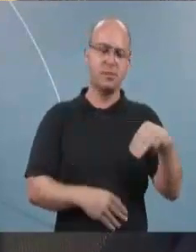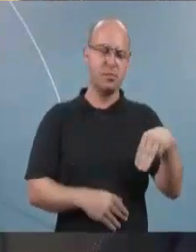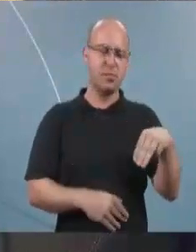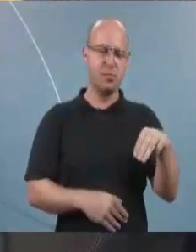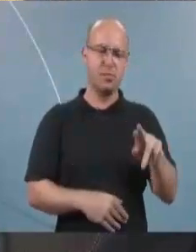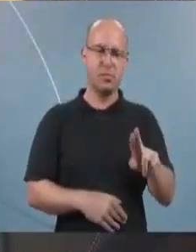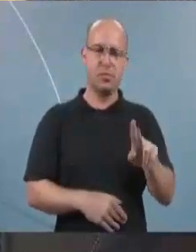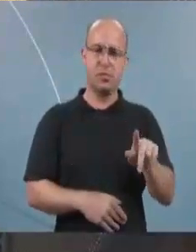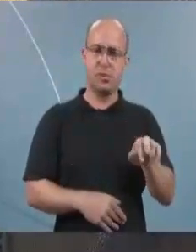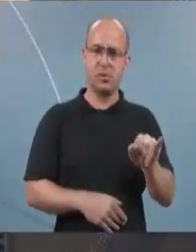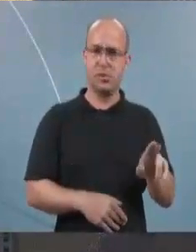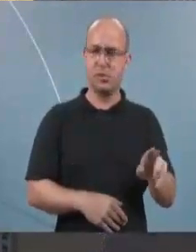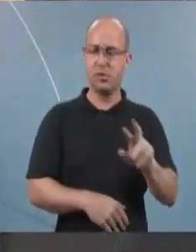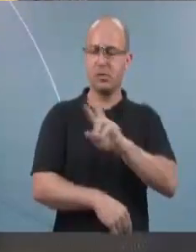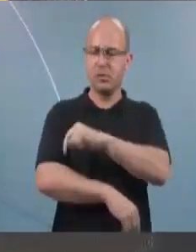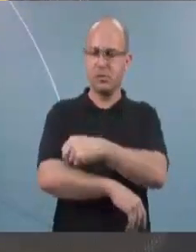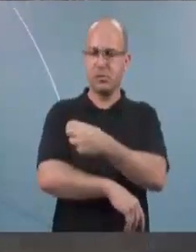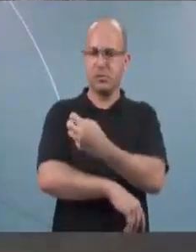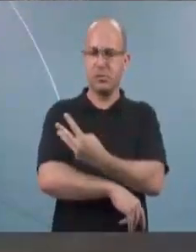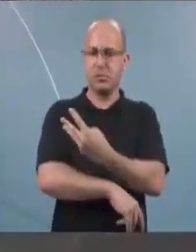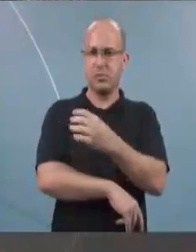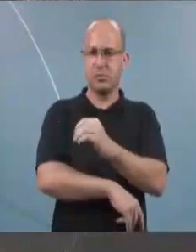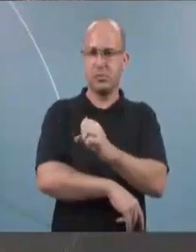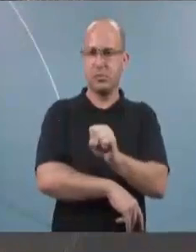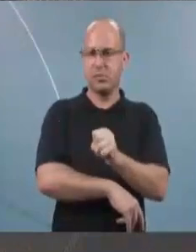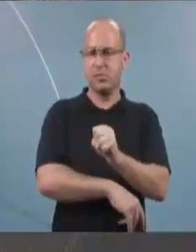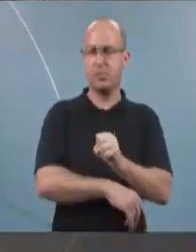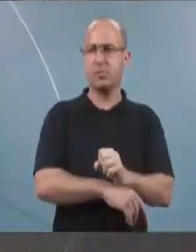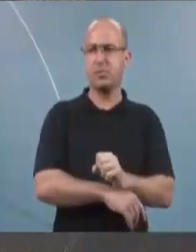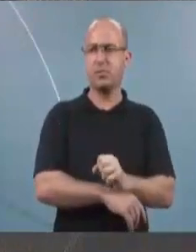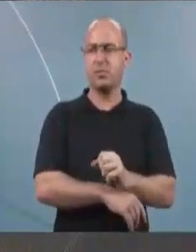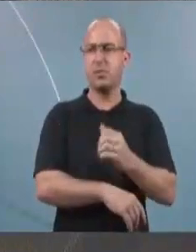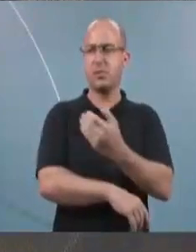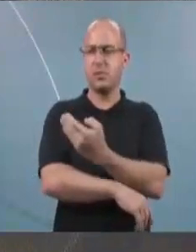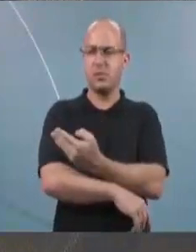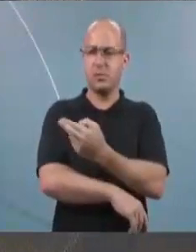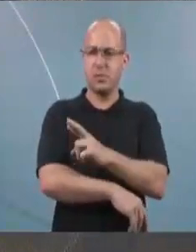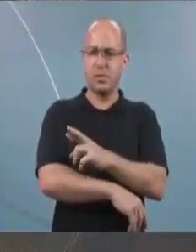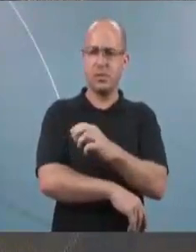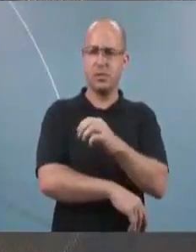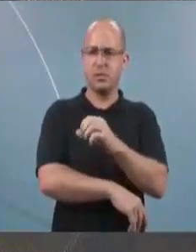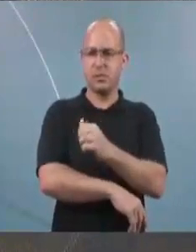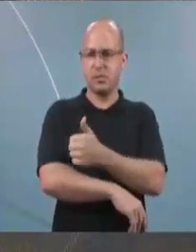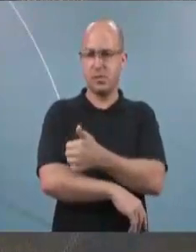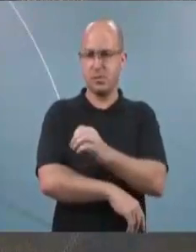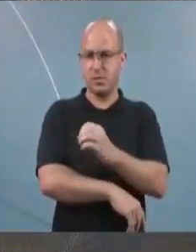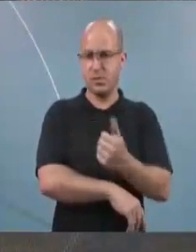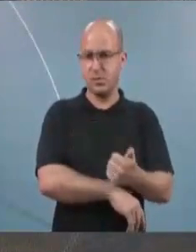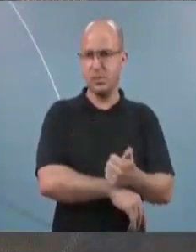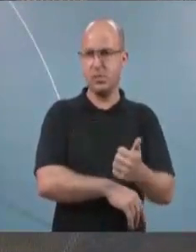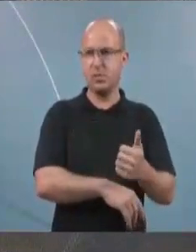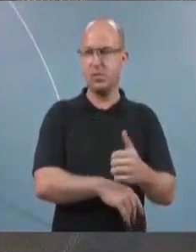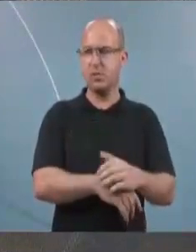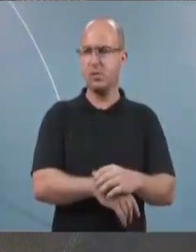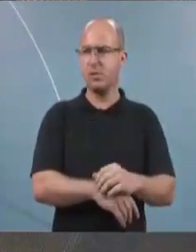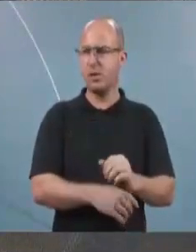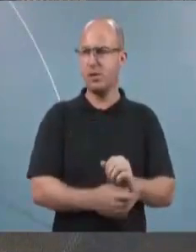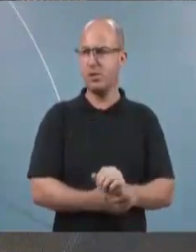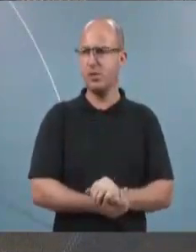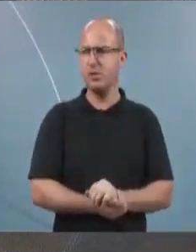a a RN 308 da BR101 que passa por anigas e